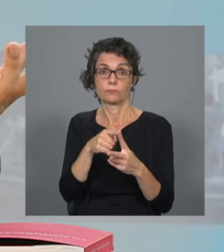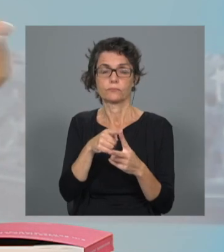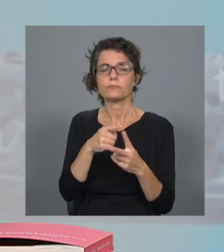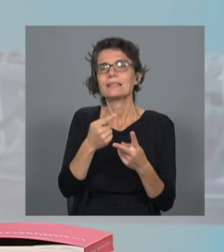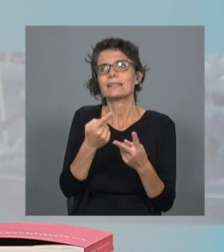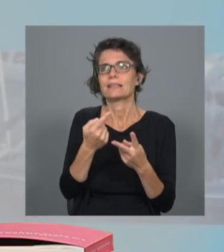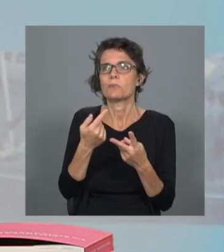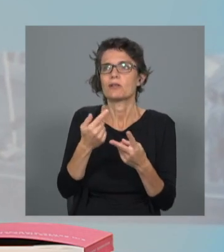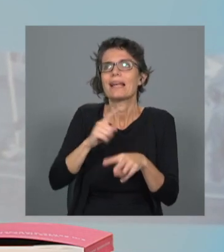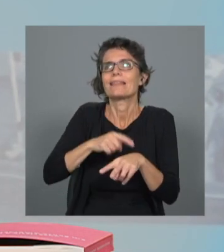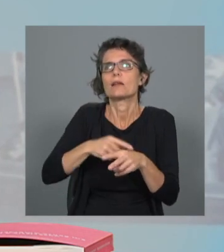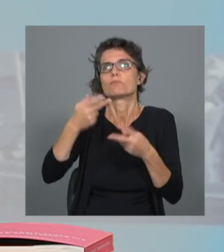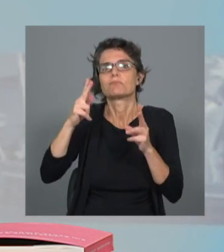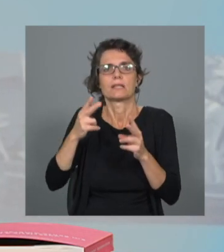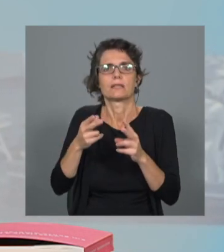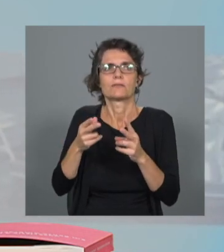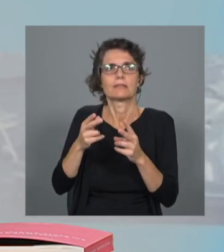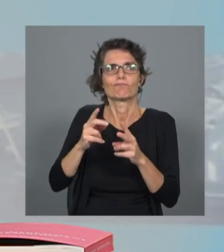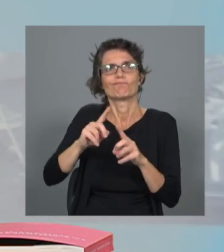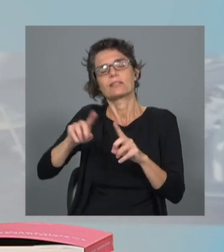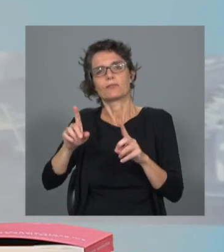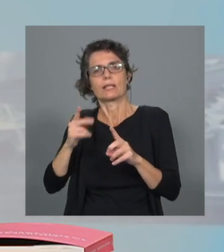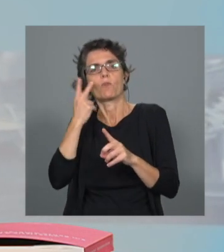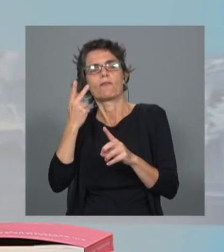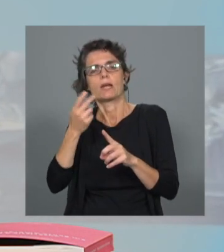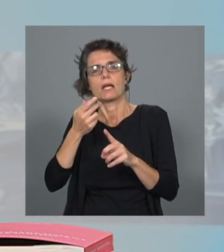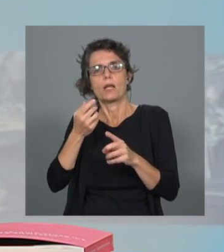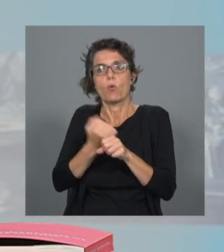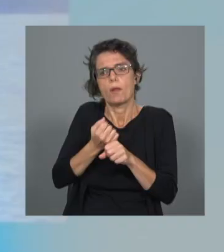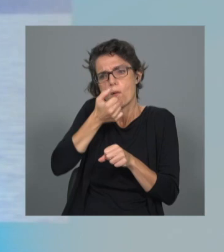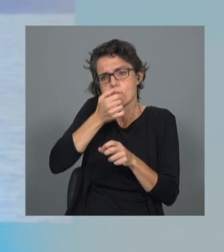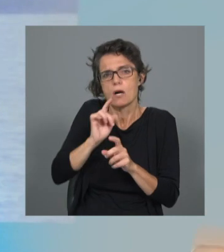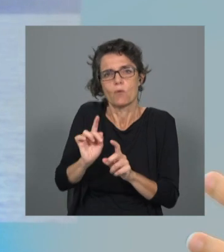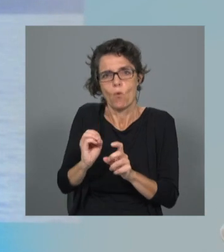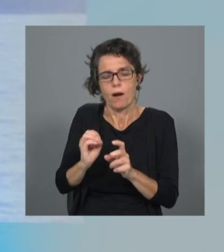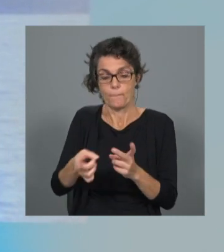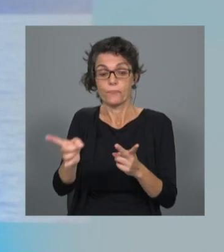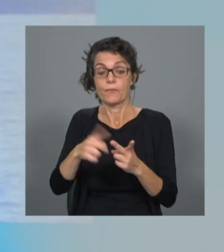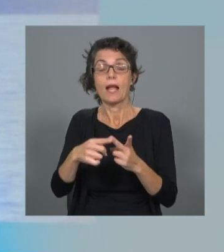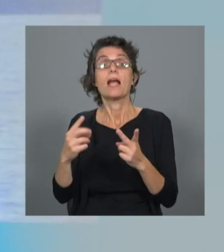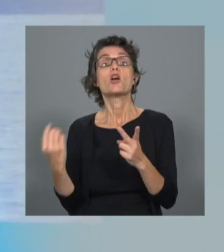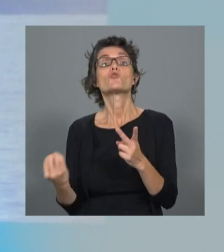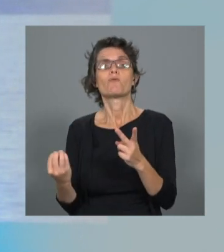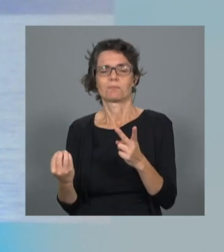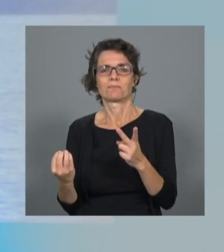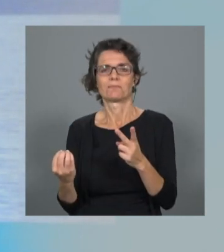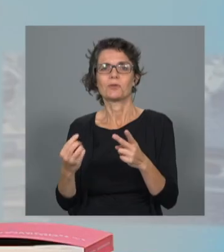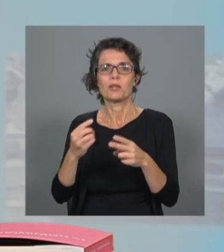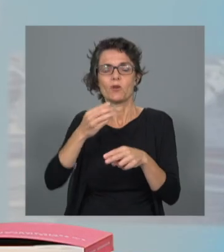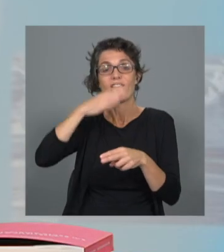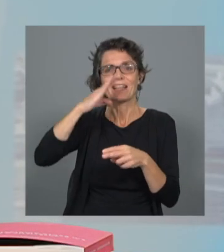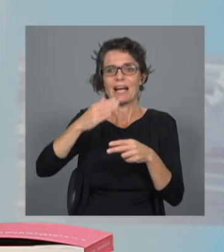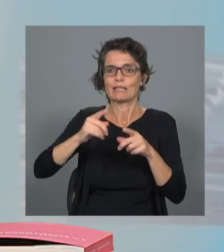outra liberdade, que já não têm os trabalhos, já não têm a vida tão ocupada como tinham, e jovens, curiosamente jovens.